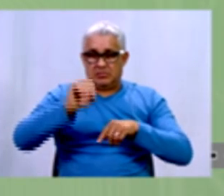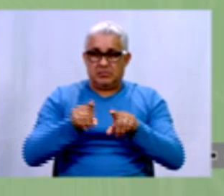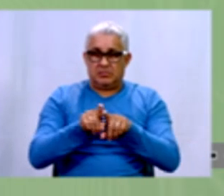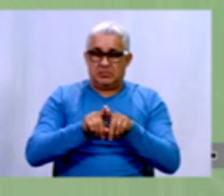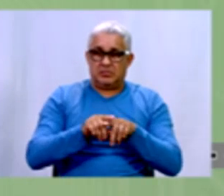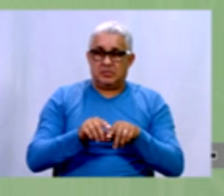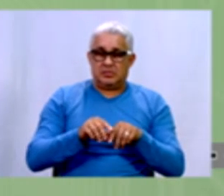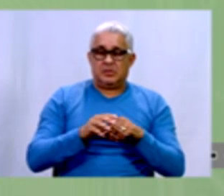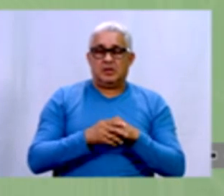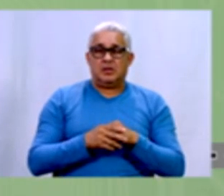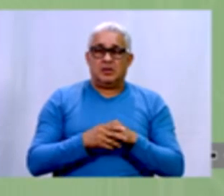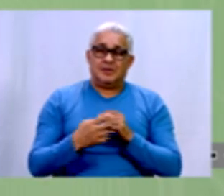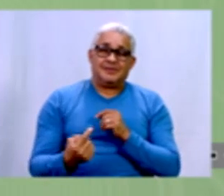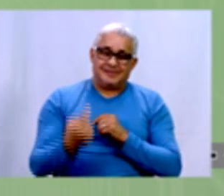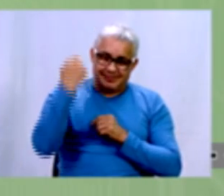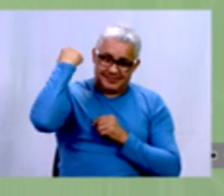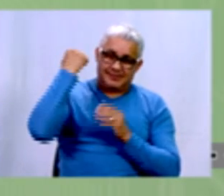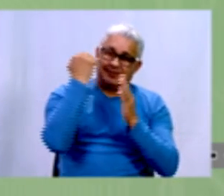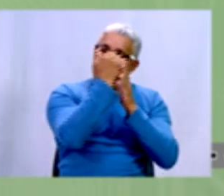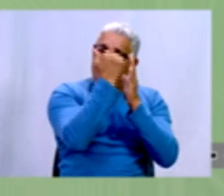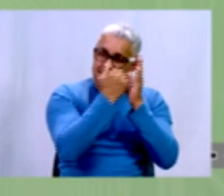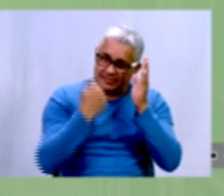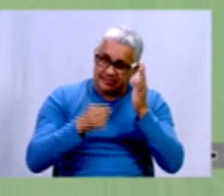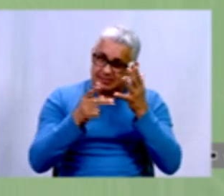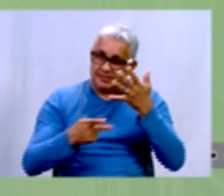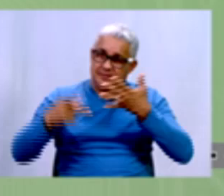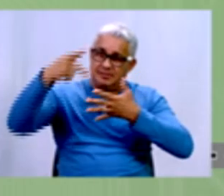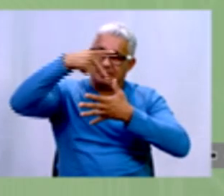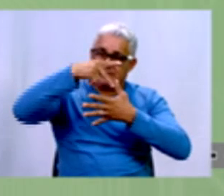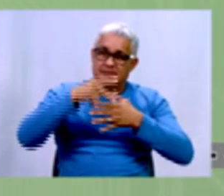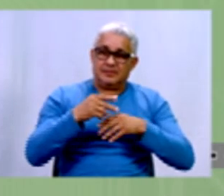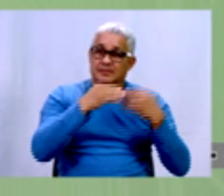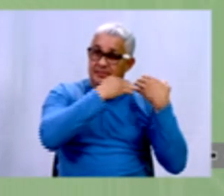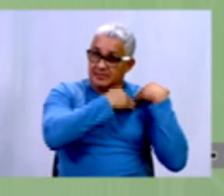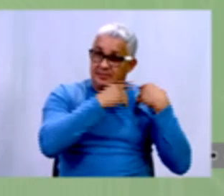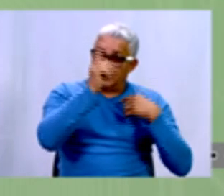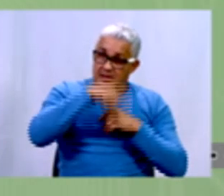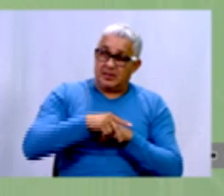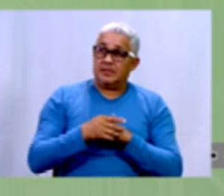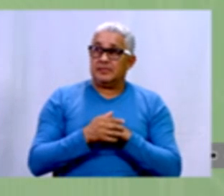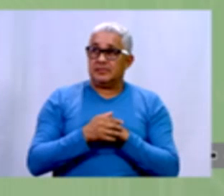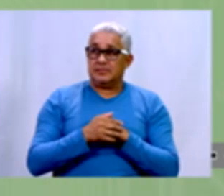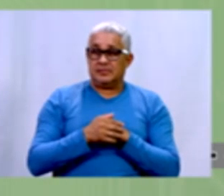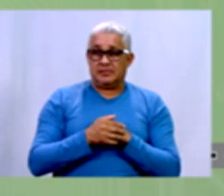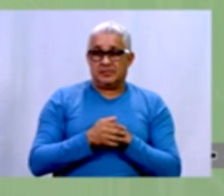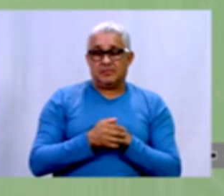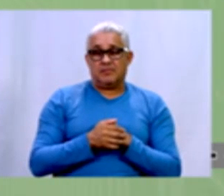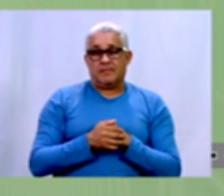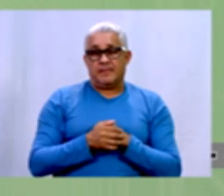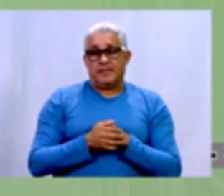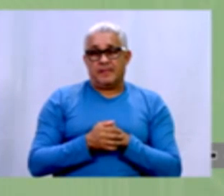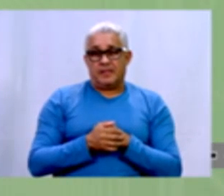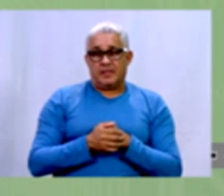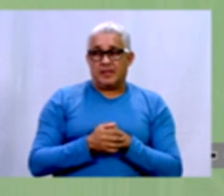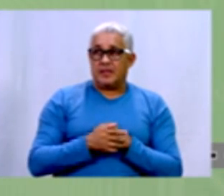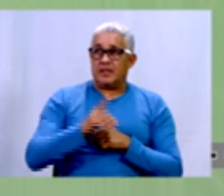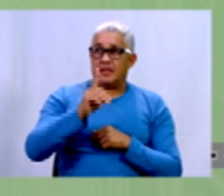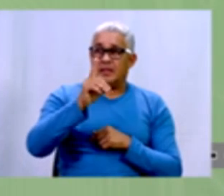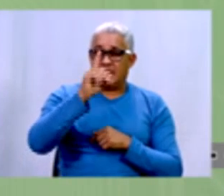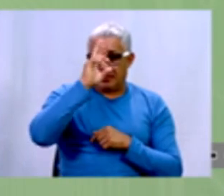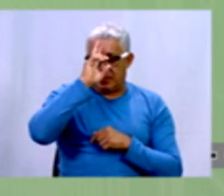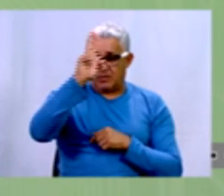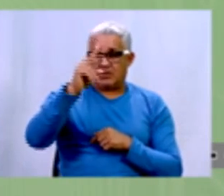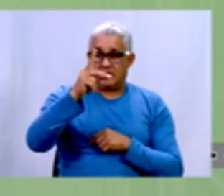do Product Backlog, que precisa ser priorizado, o responsável por fazer essa priorização é o dono do produto,